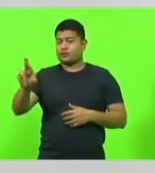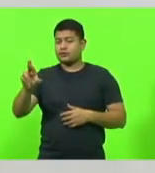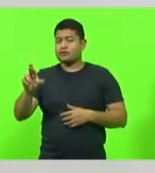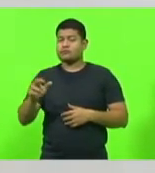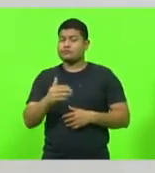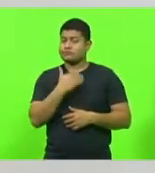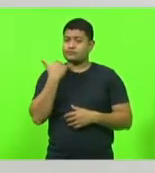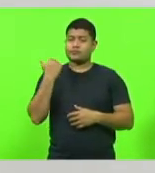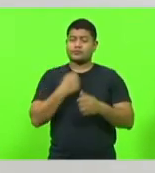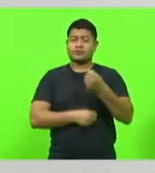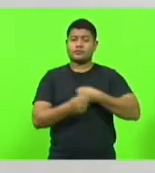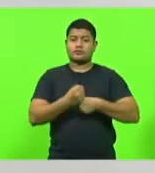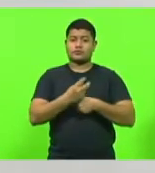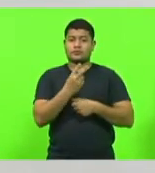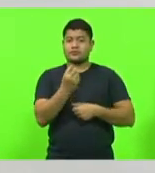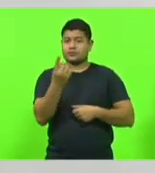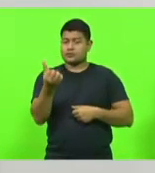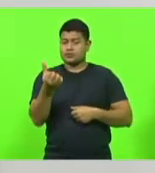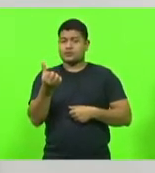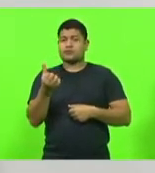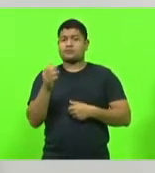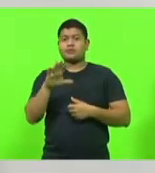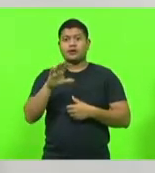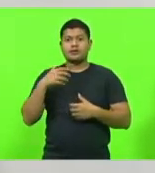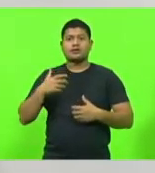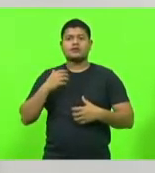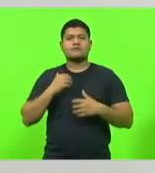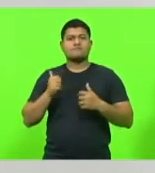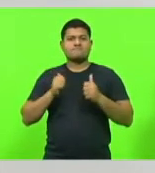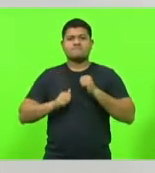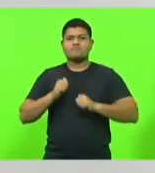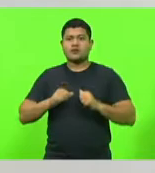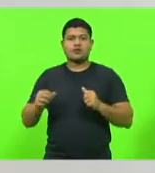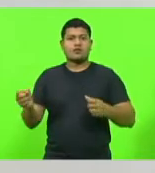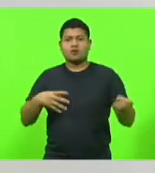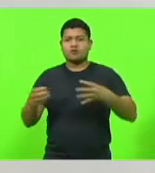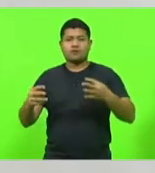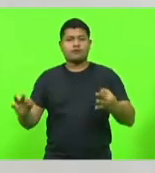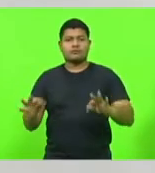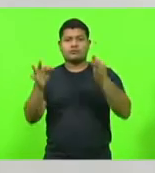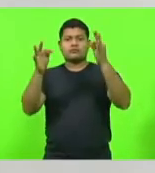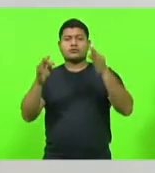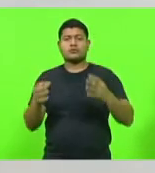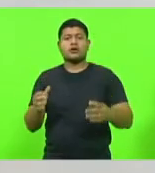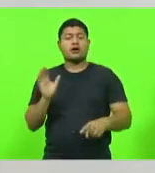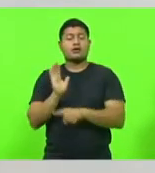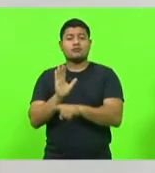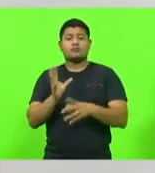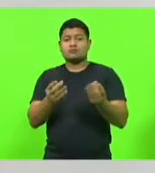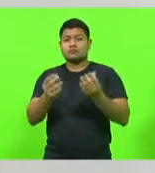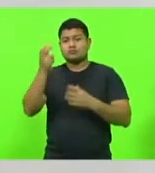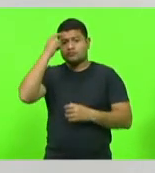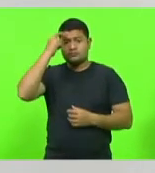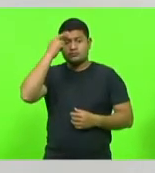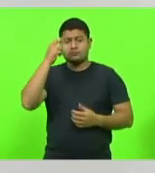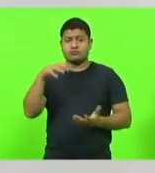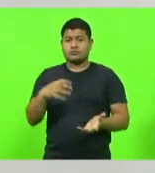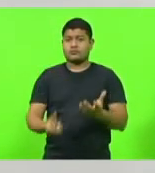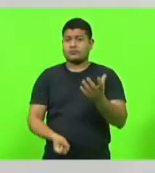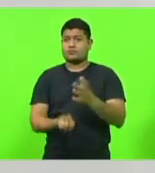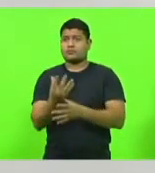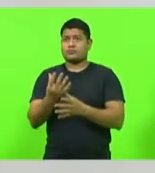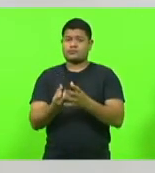um entusiasta do conhecimento da inovação tecnológica. Contribuiu muito com a cultura, com a fundação da